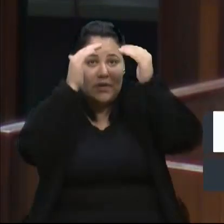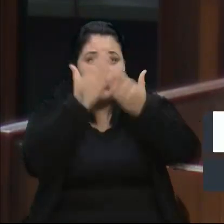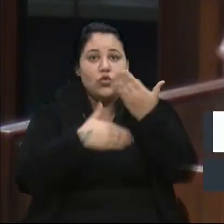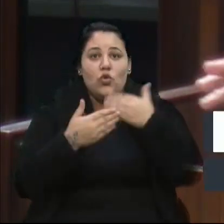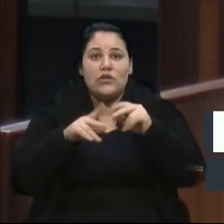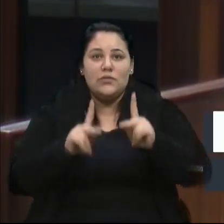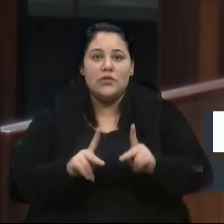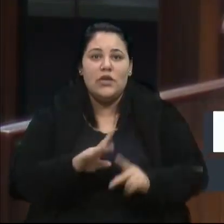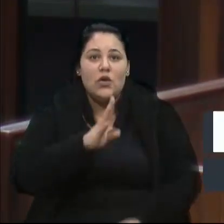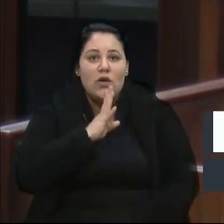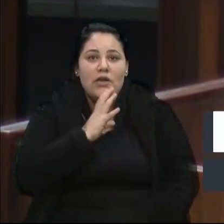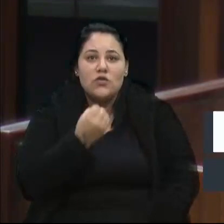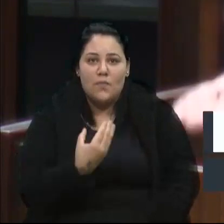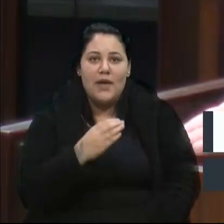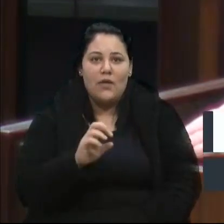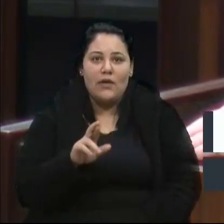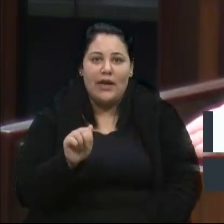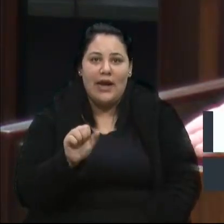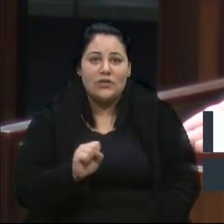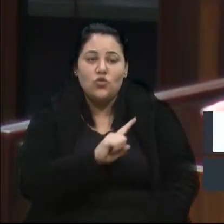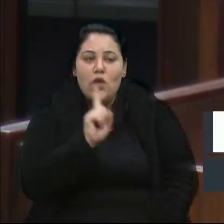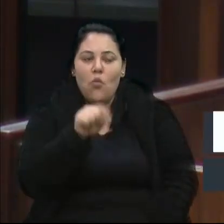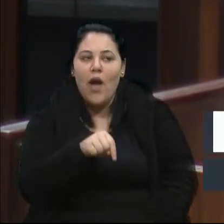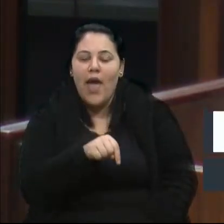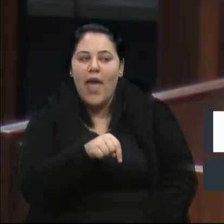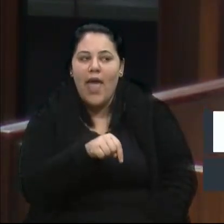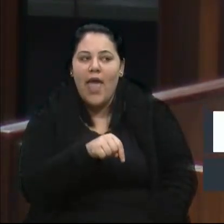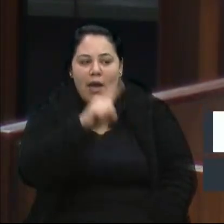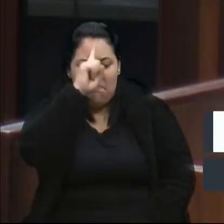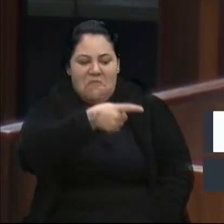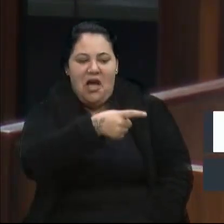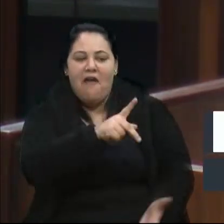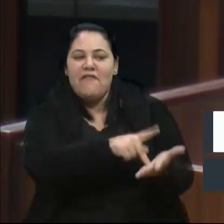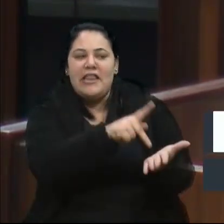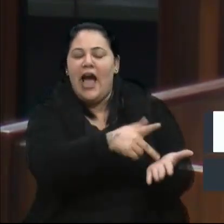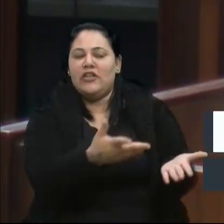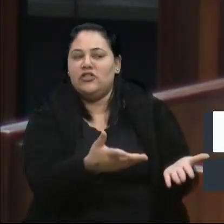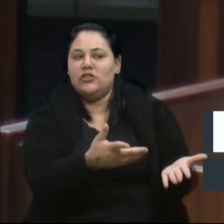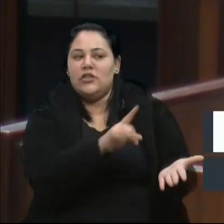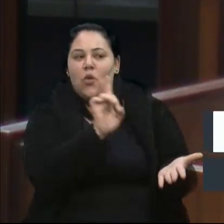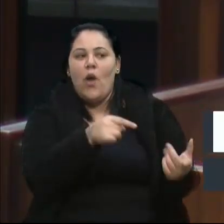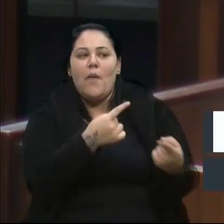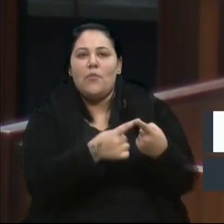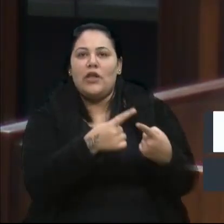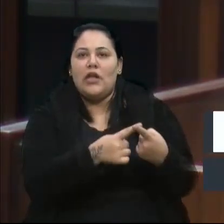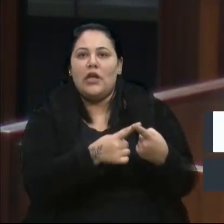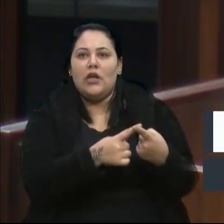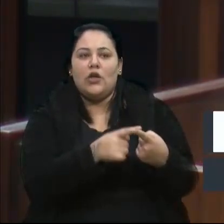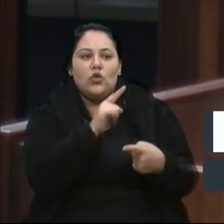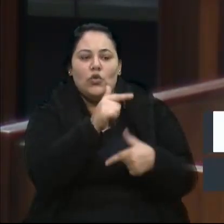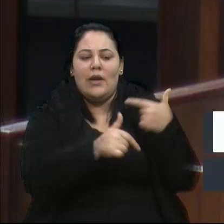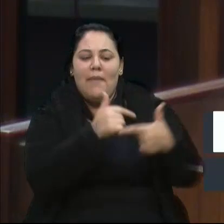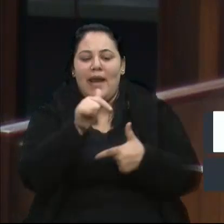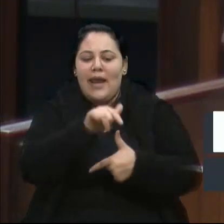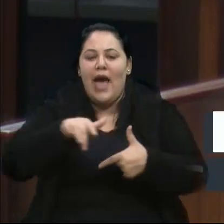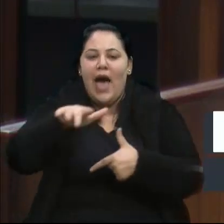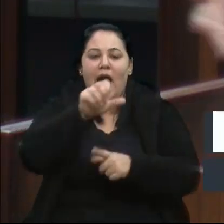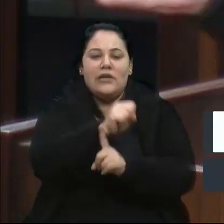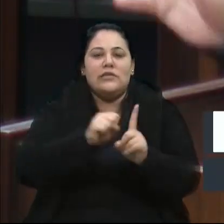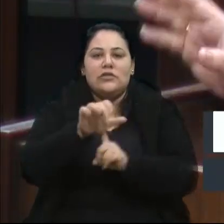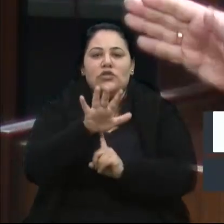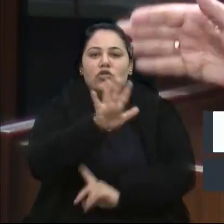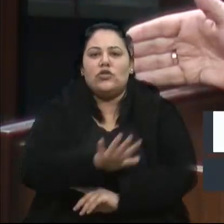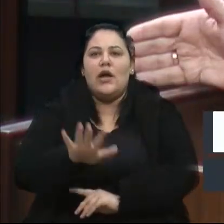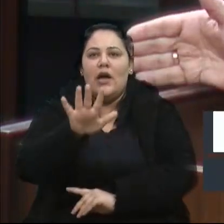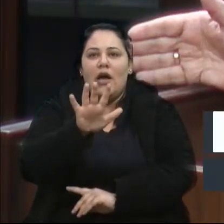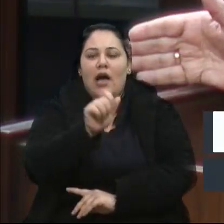e conheço muito bem. Então, o senhor não é o dono da verdade. O senhor não é porque o senhor age na questão do assistencialismo que nós,